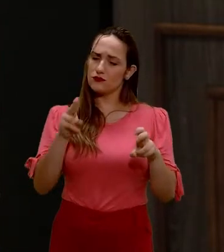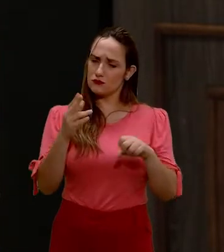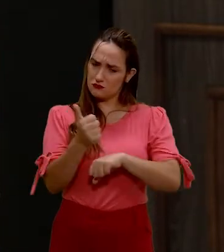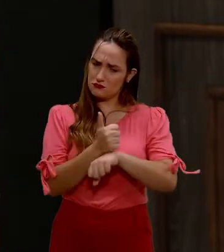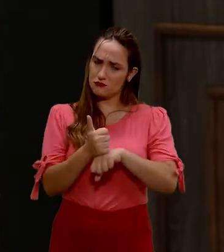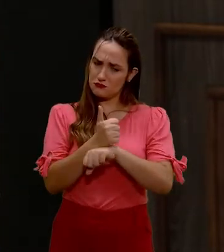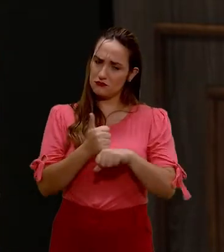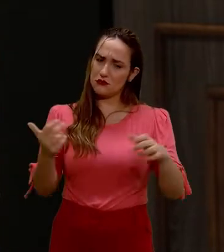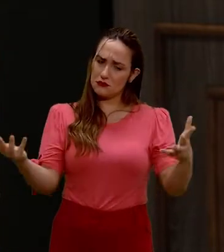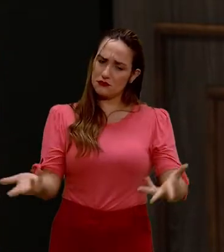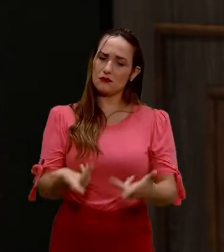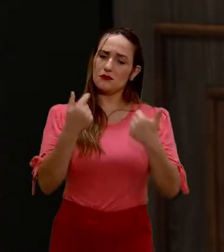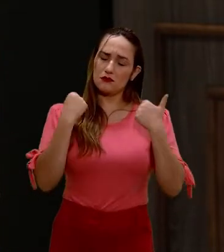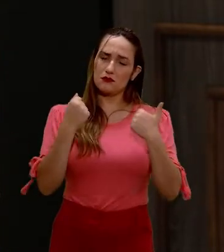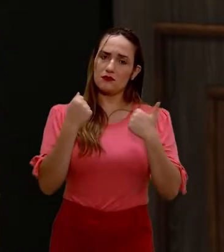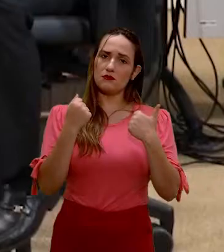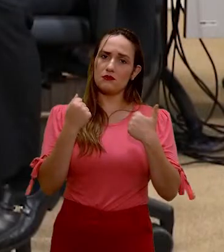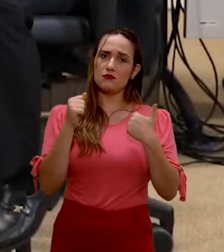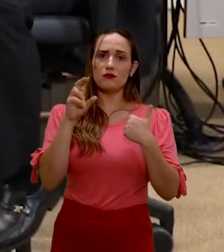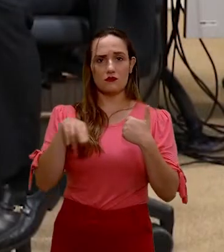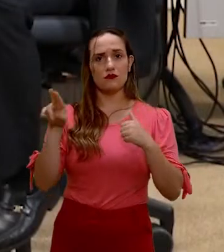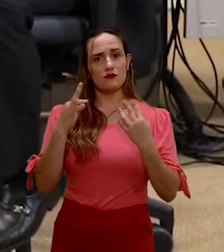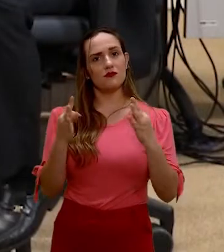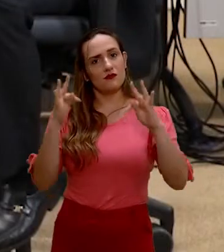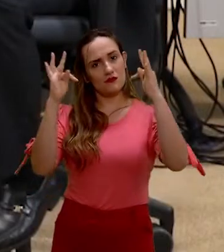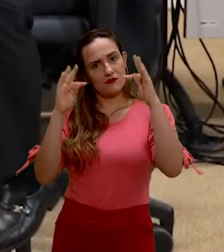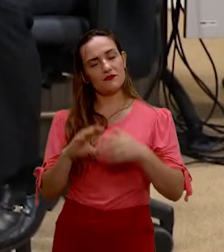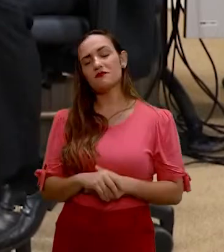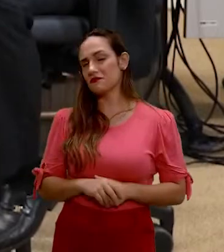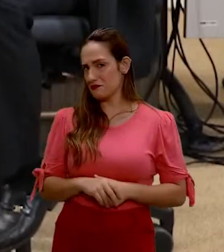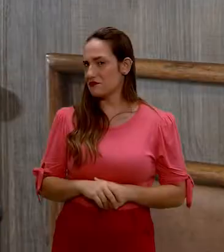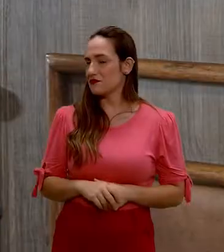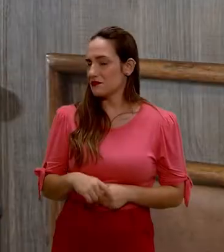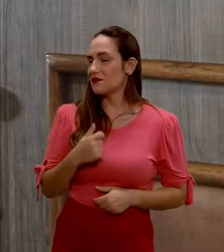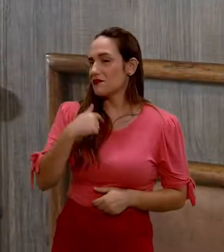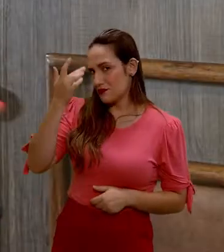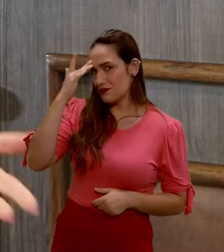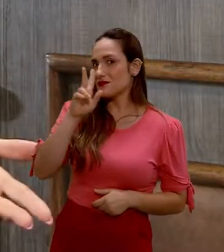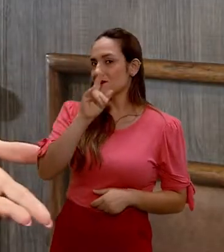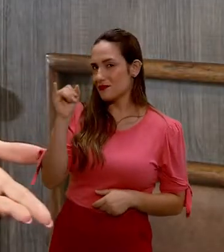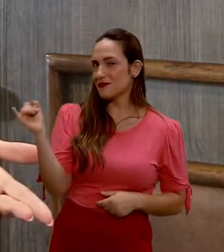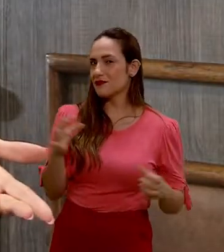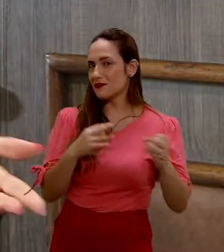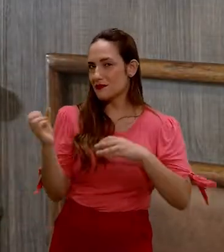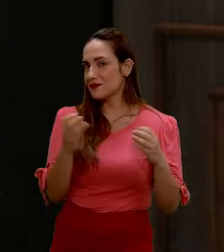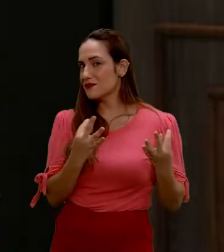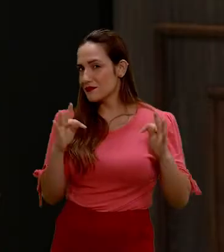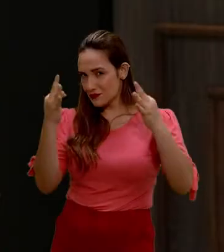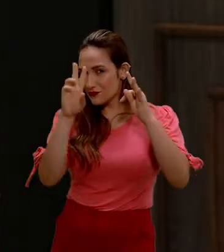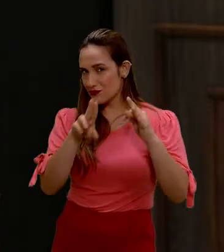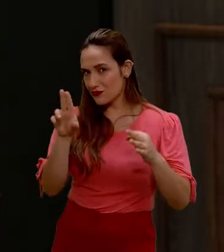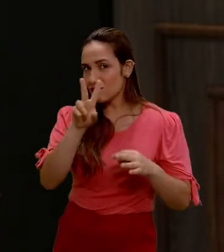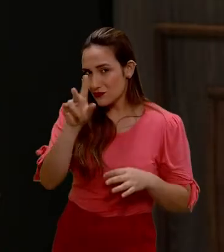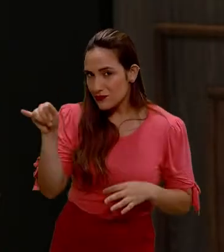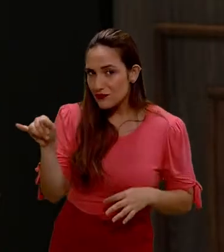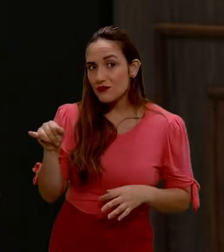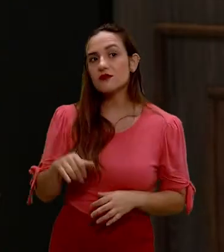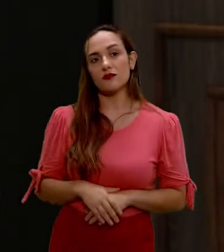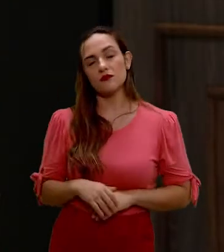de recursos possíveis. E com certeza qualquer inovação tecnológica vem aí para acelerar ainda mais o trabalho da CPE, né?